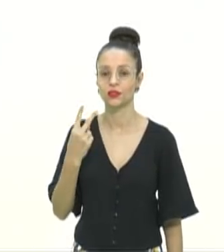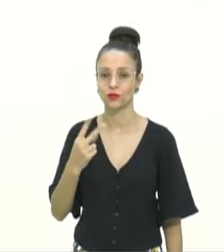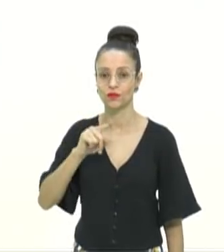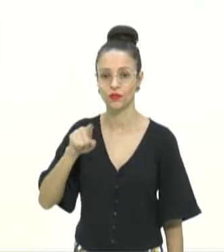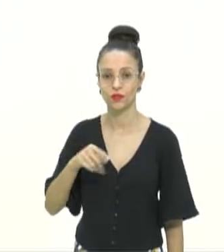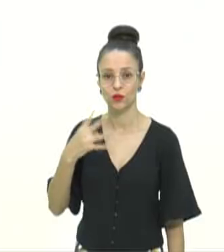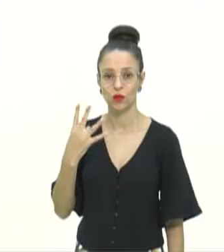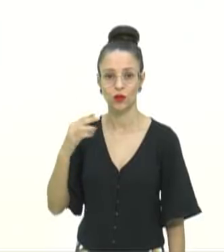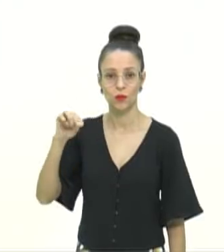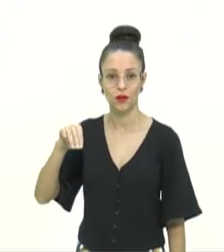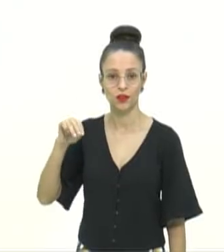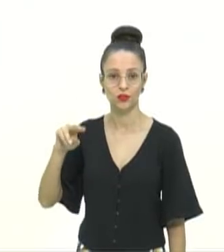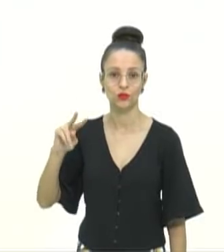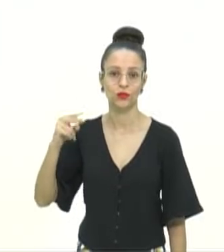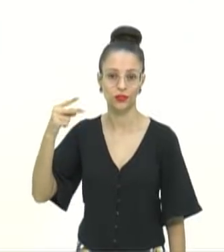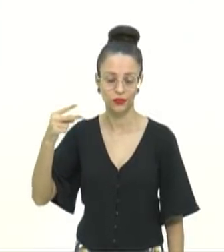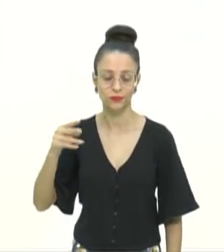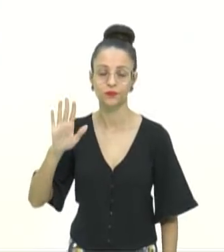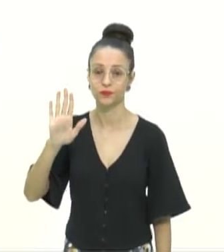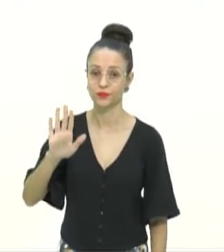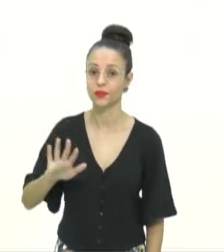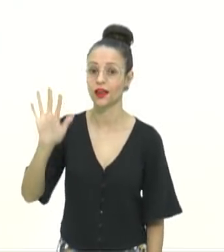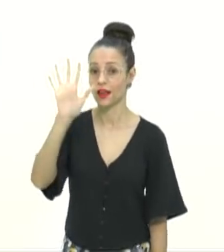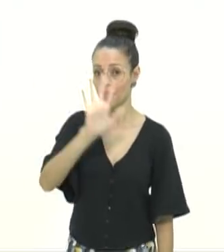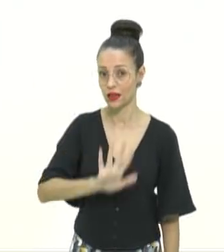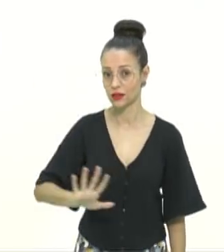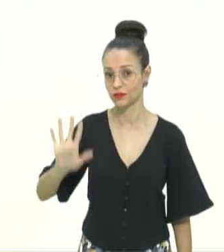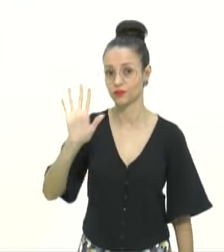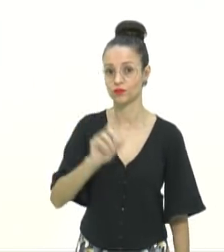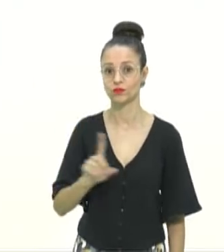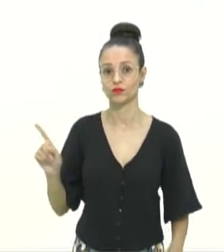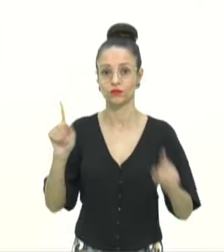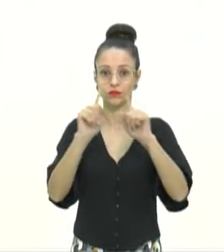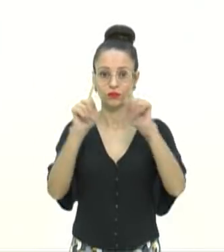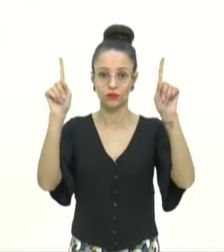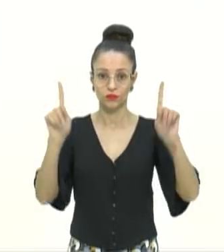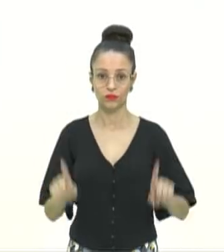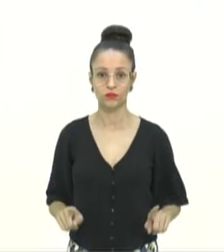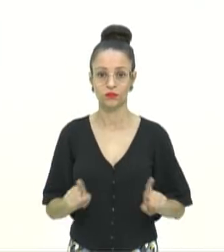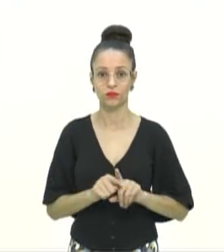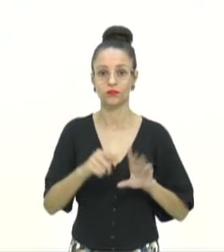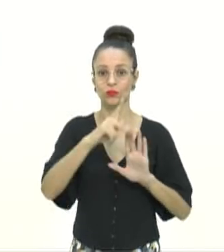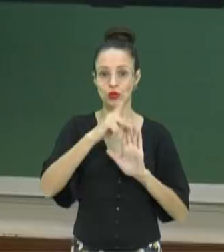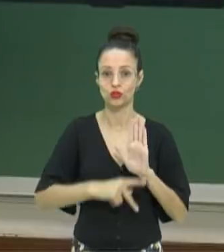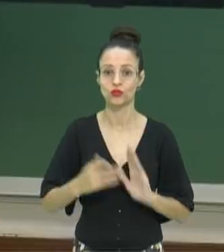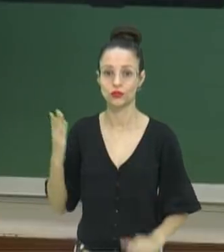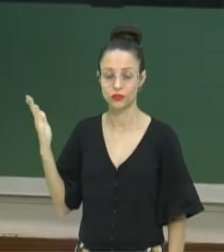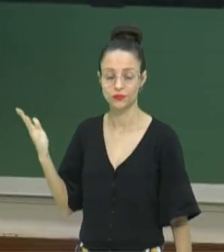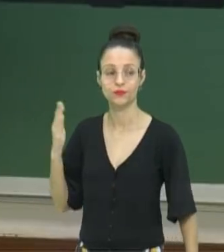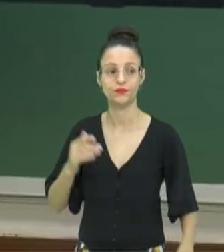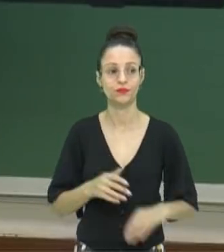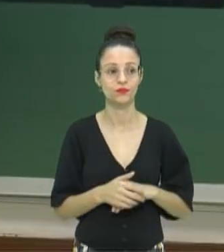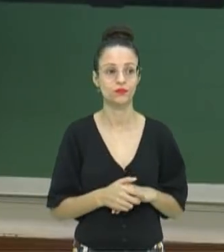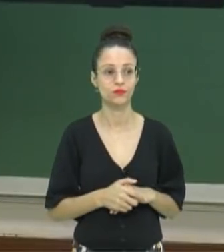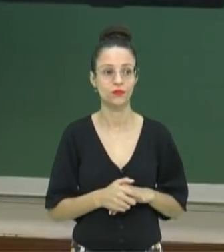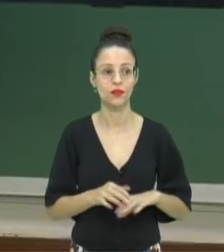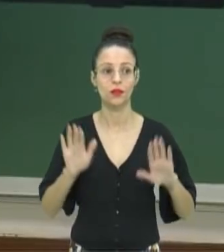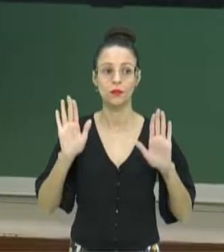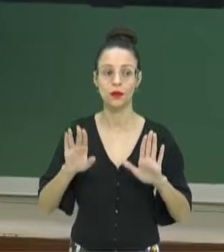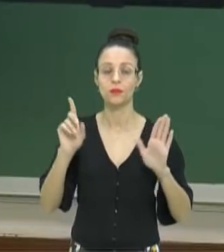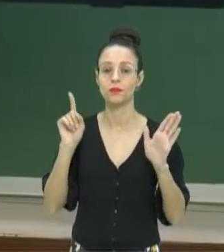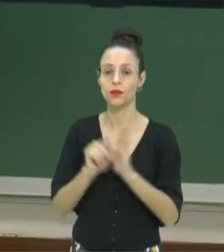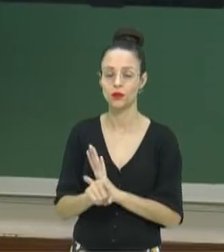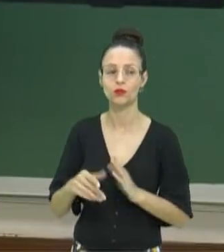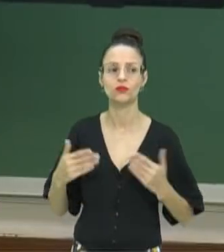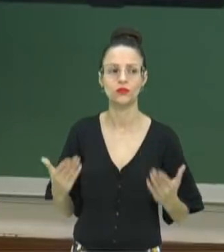62,4 metros quadrados. É a área dessa planta aí, desta casa, ok? Mas a pergunta